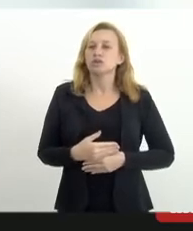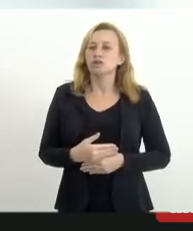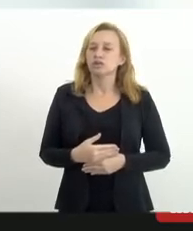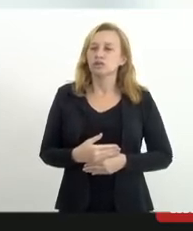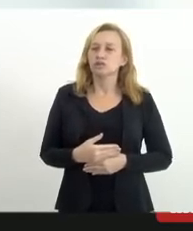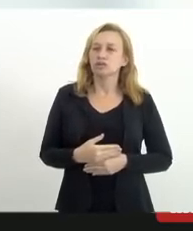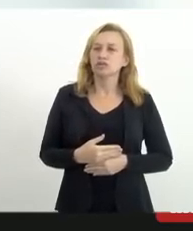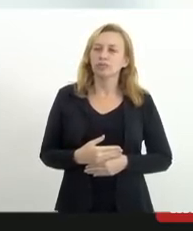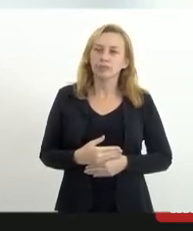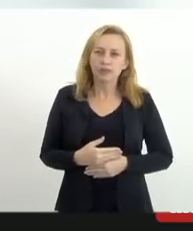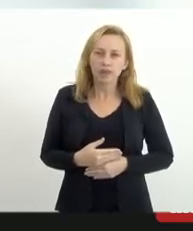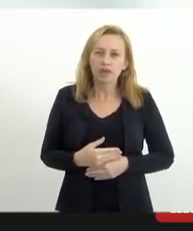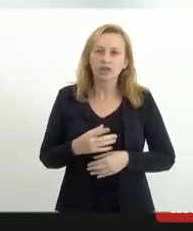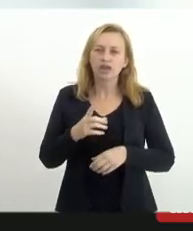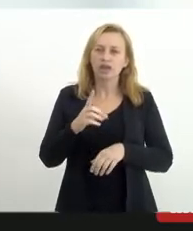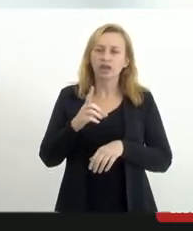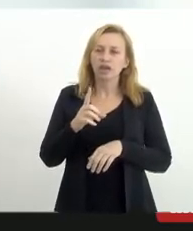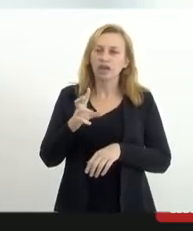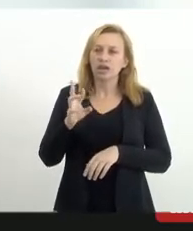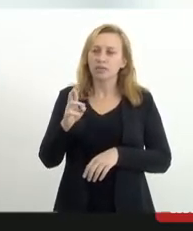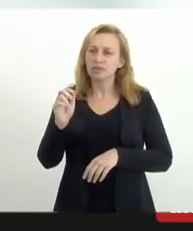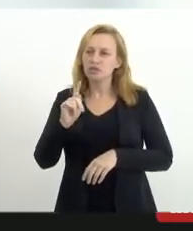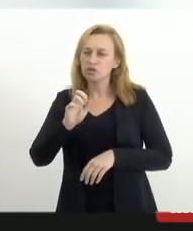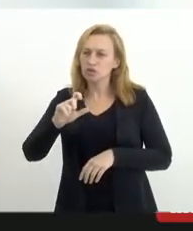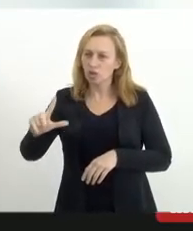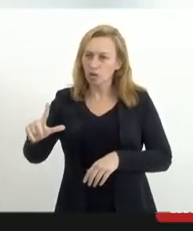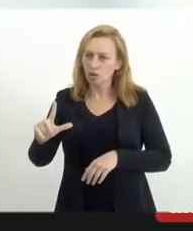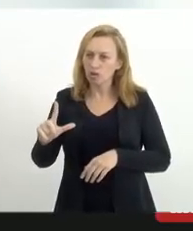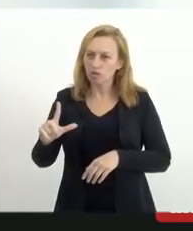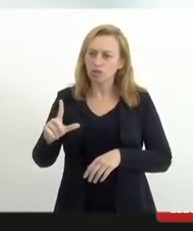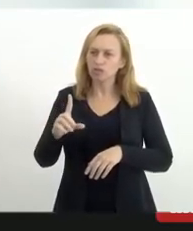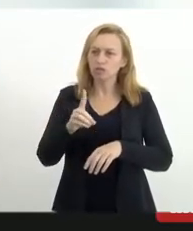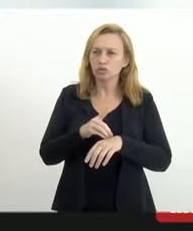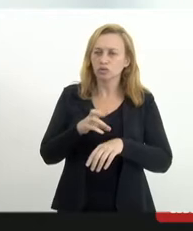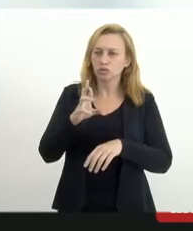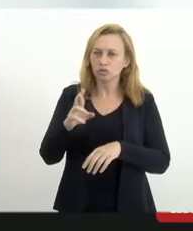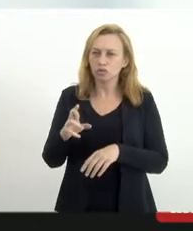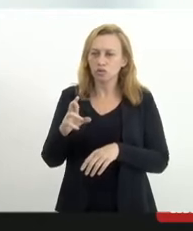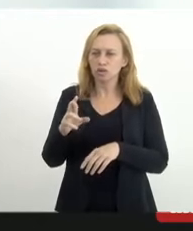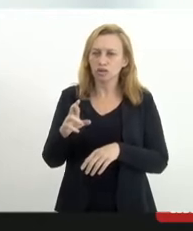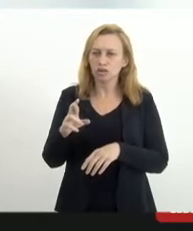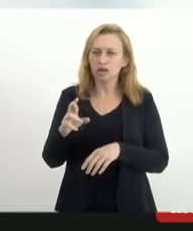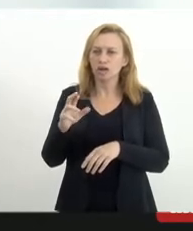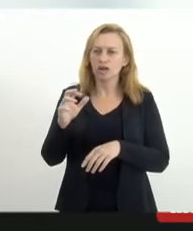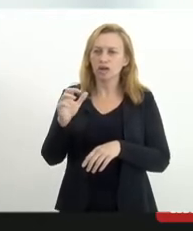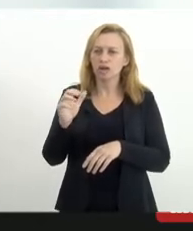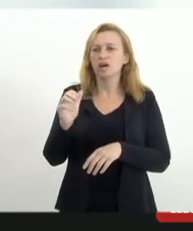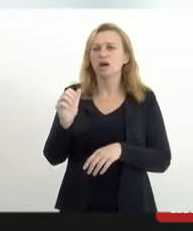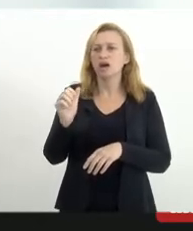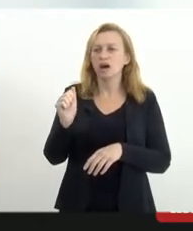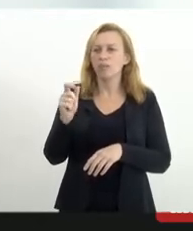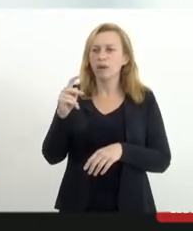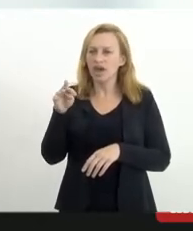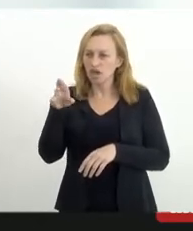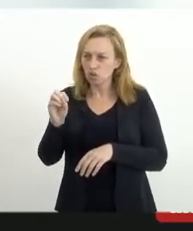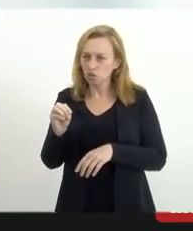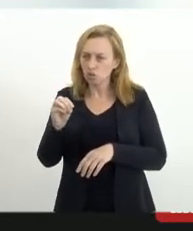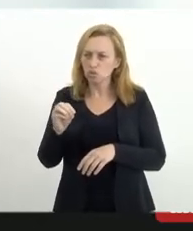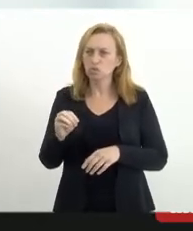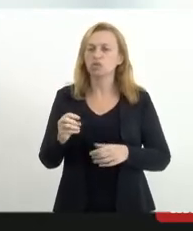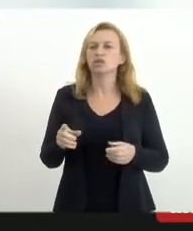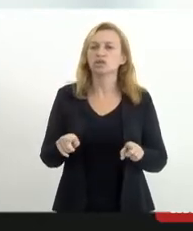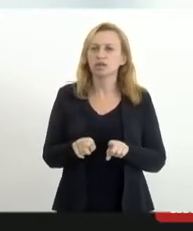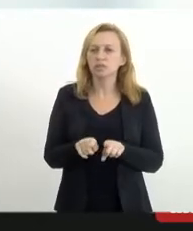A Repsol, a doutora Gilberta e o doutor Alex Mendes. Da Equinor, a doutora